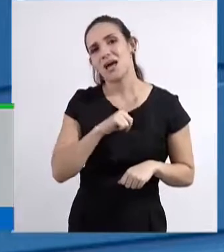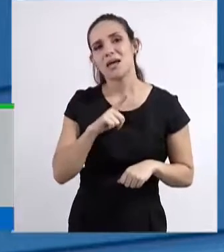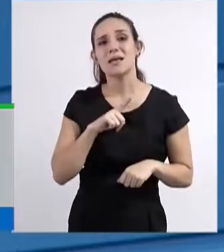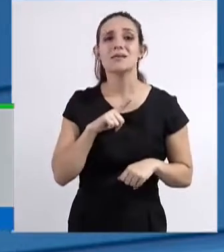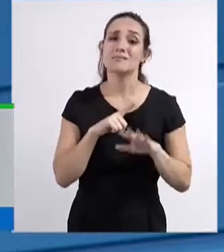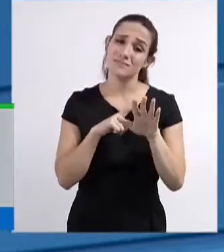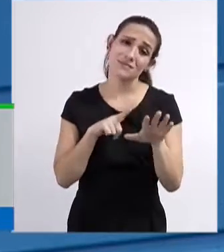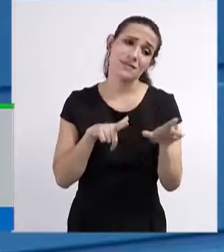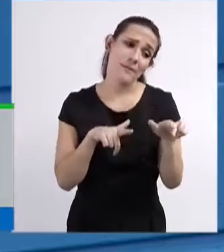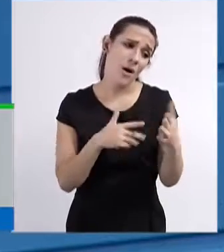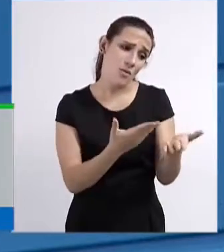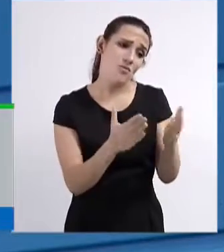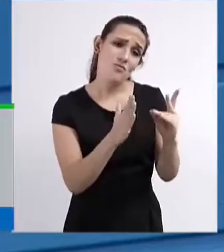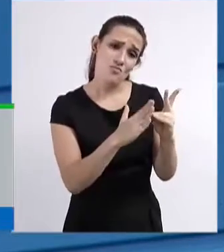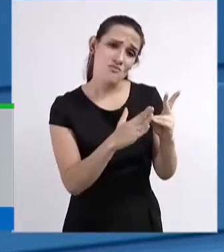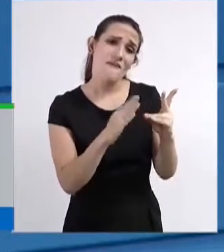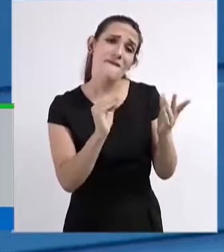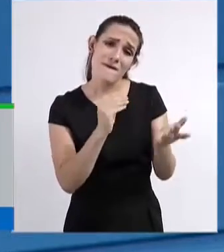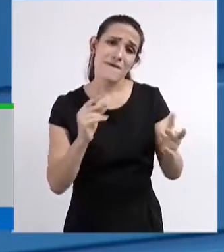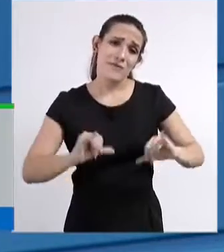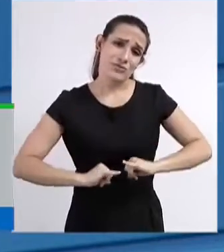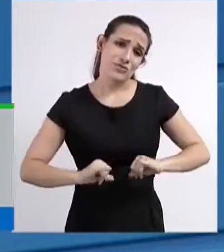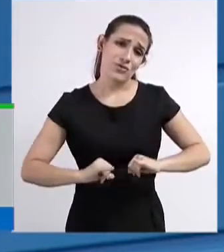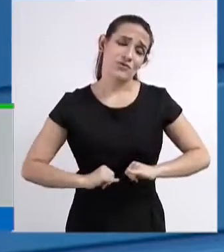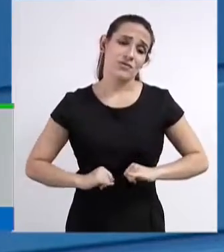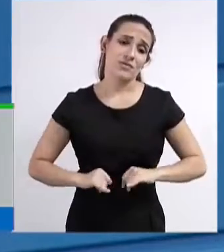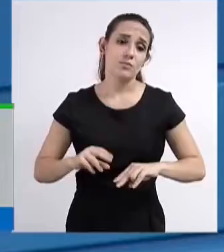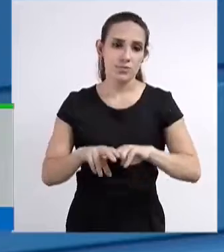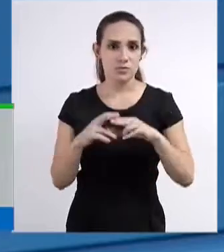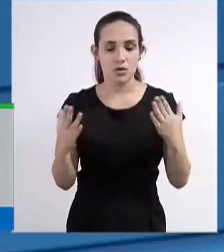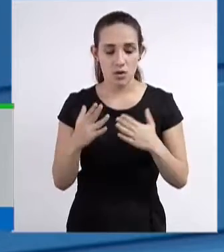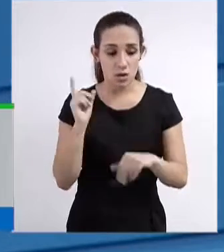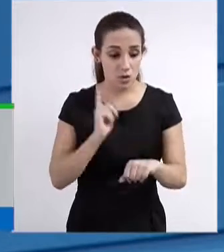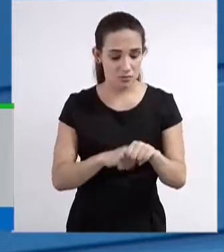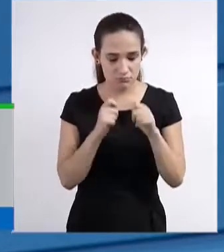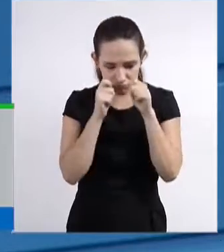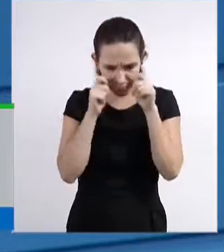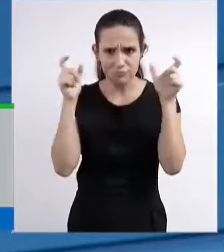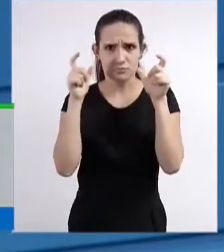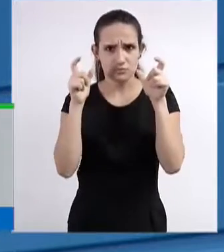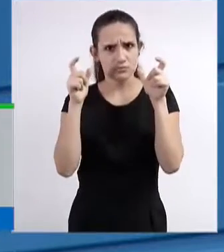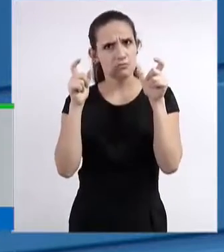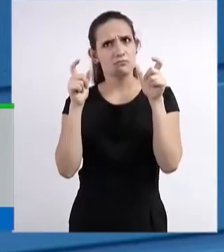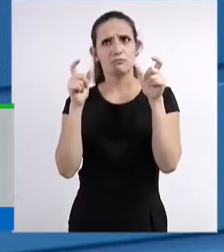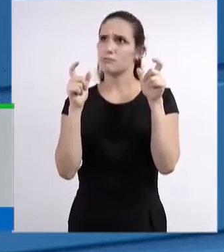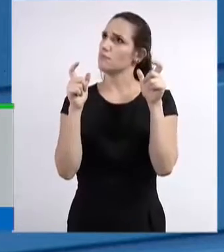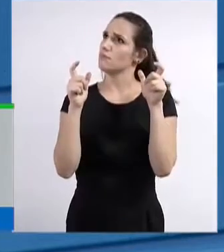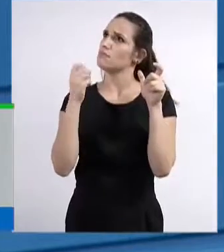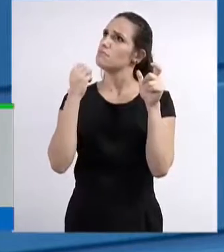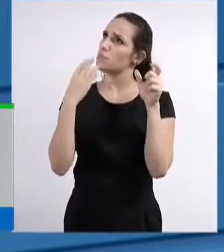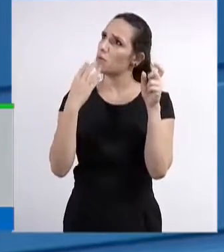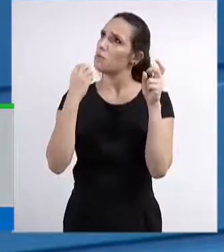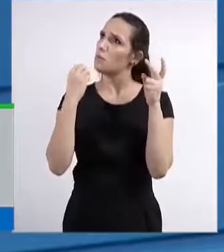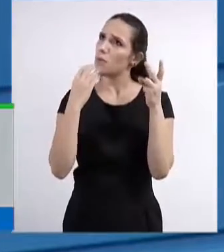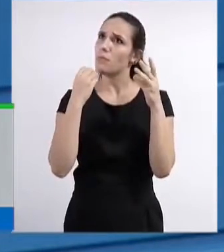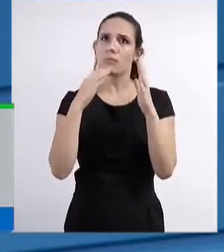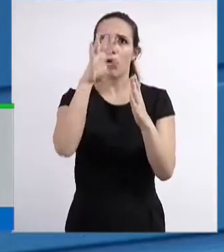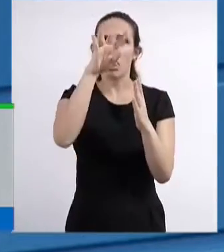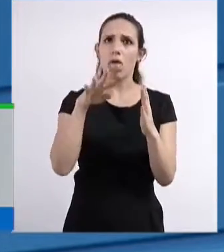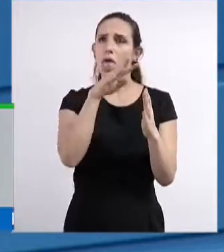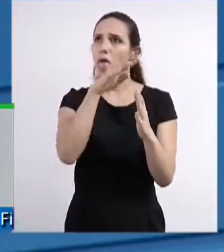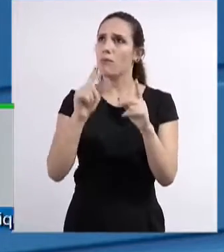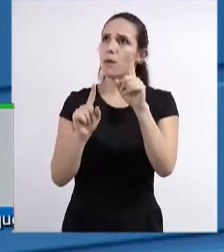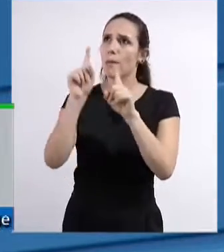nossos irmãos indígenas mais sofrem. Então, realmente, salta aos olhos quando a gente vê números favoráveis à saúde